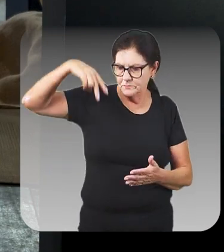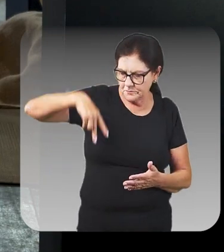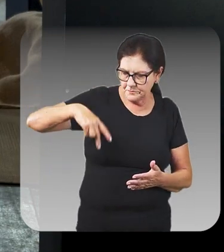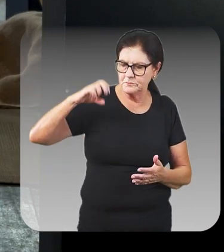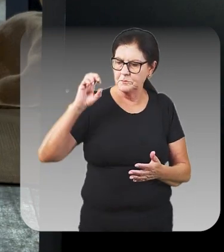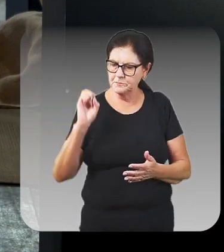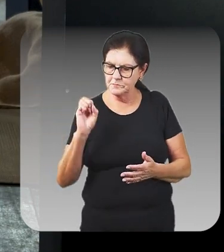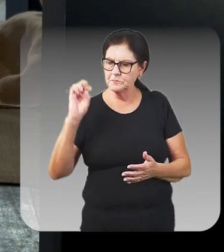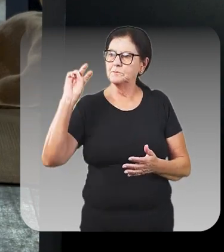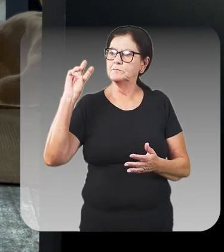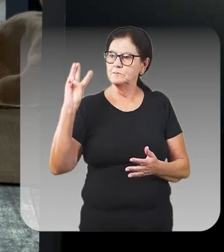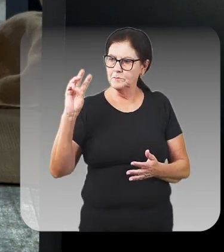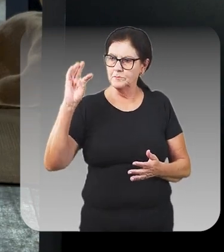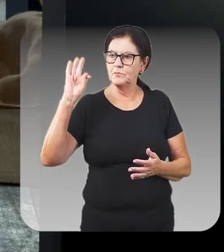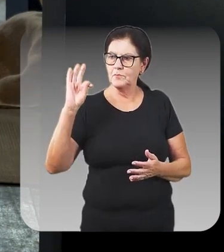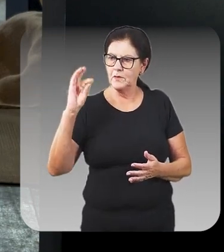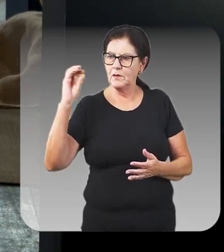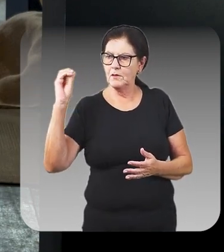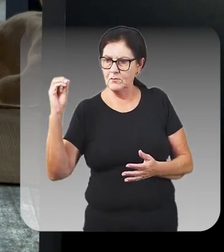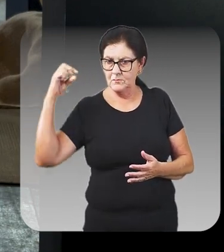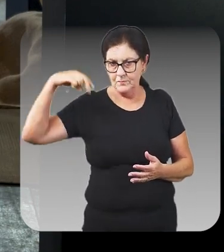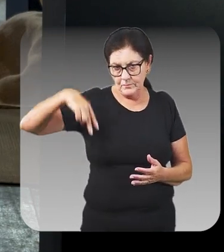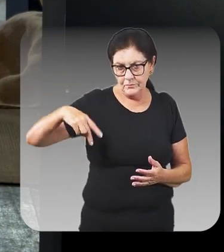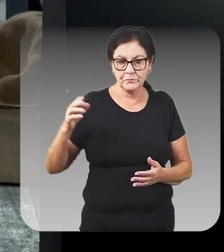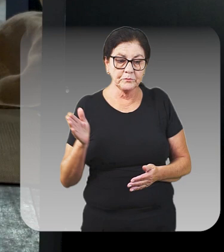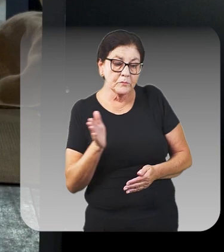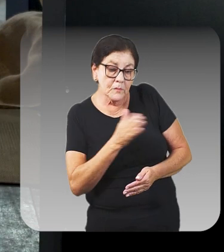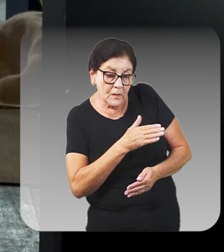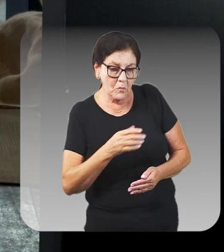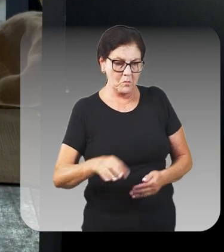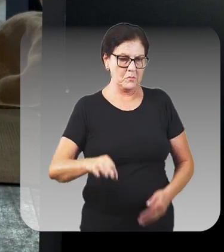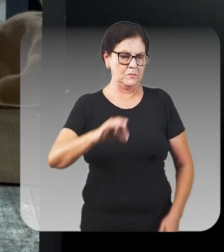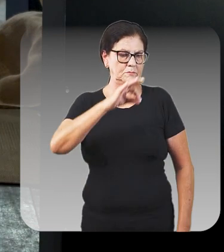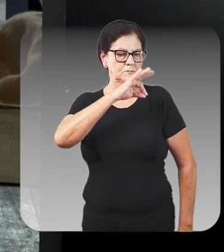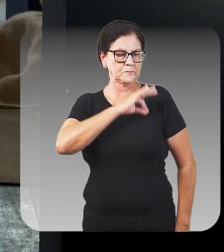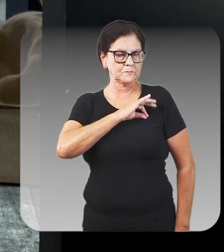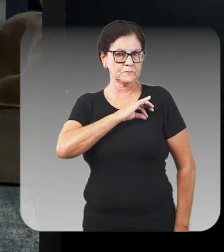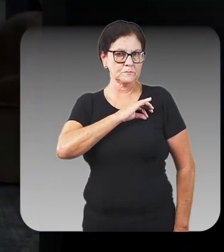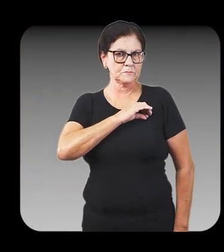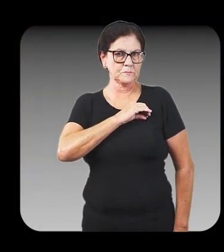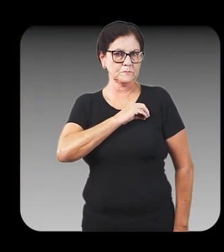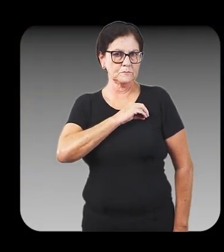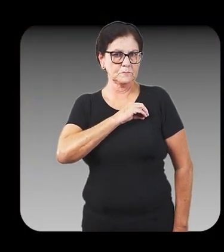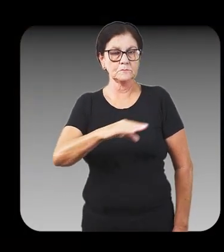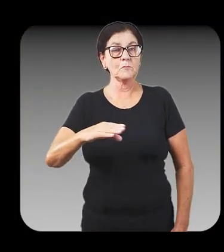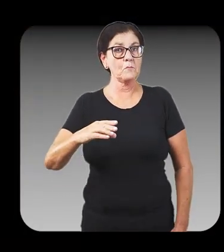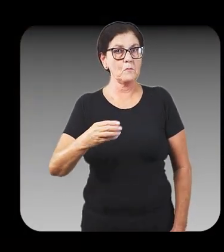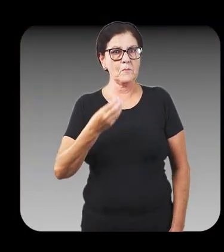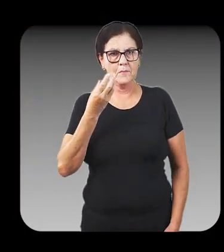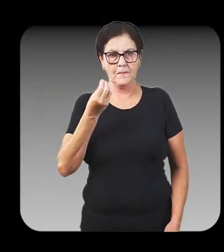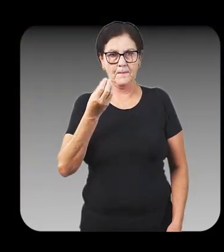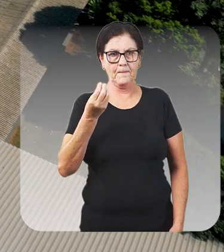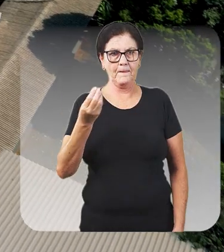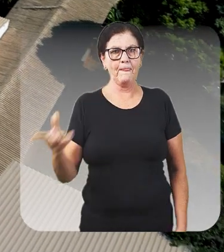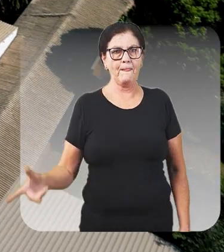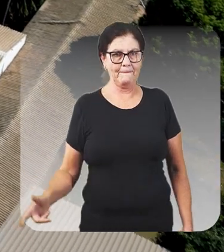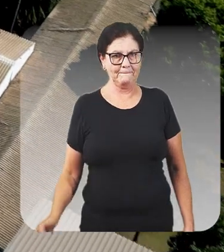históricos de Newton Prado e também fizemos um encontro dos medalhistas Newton Prado.